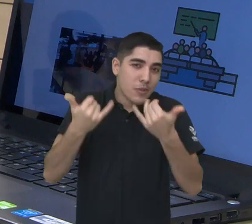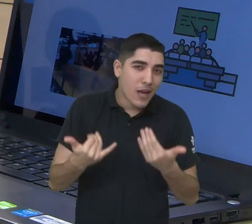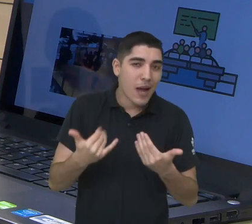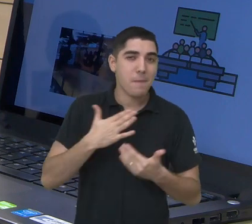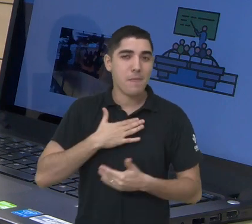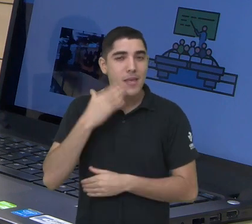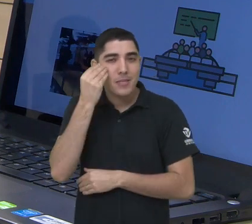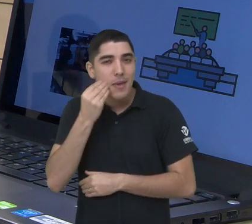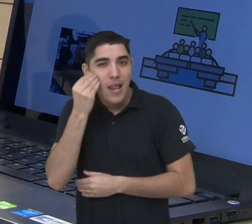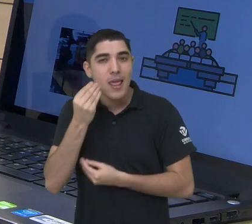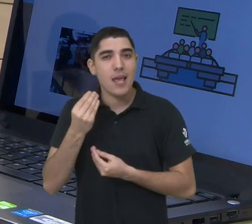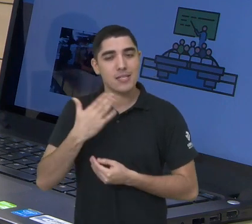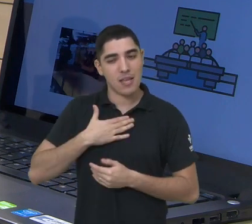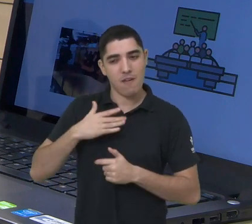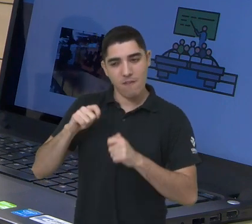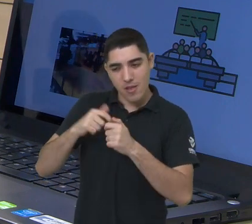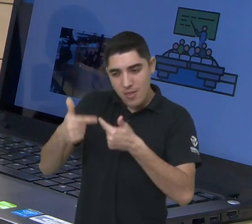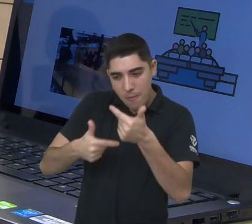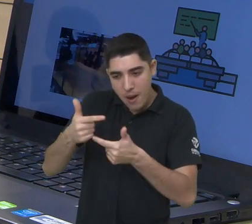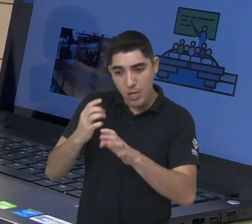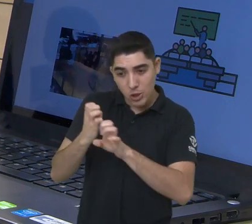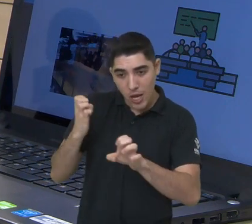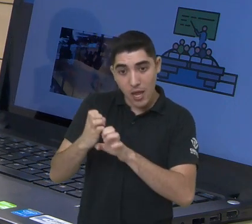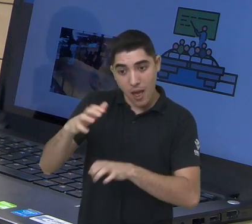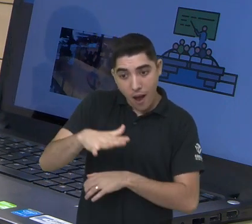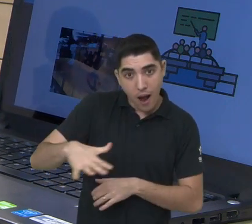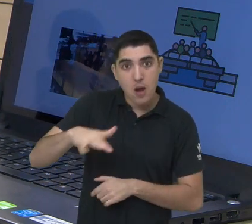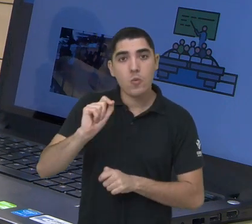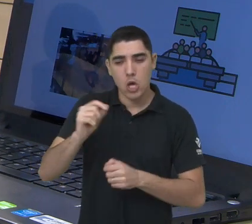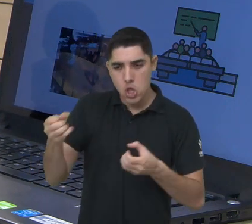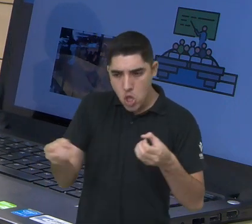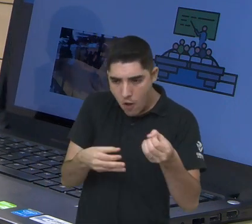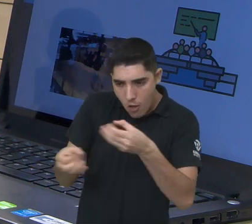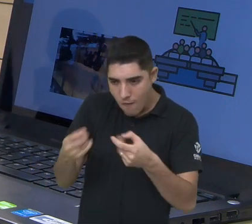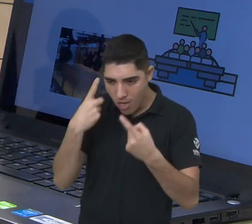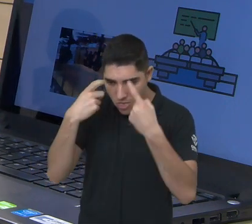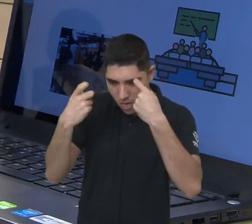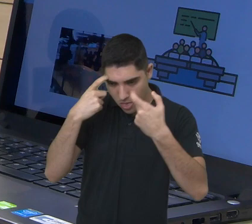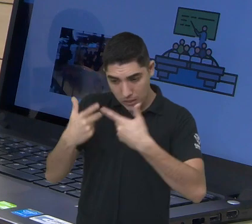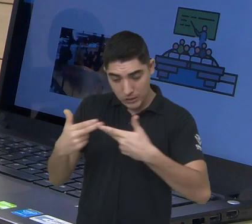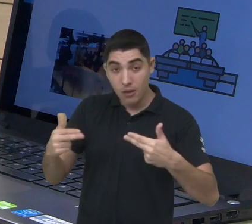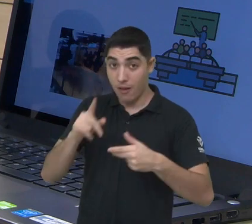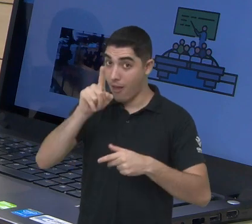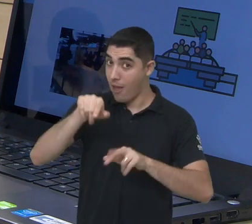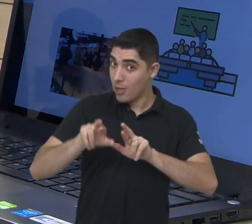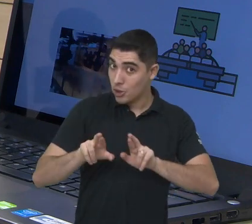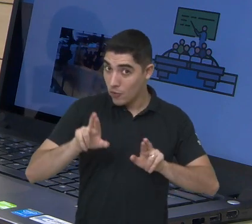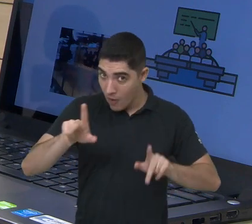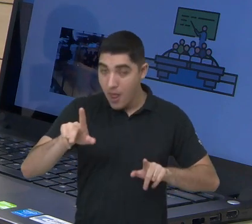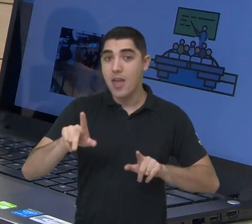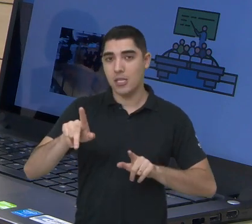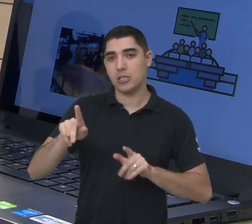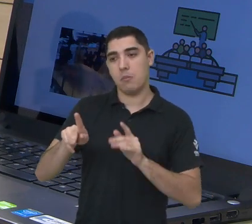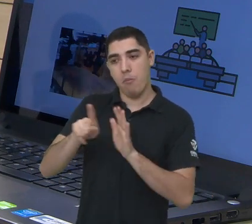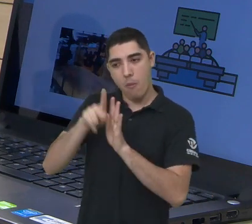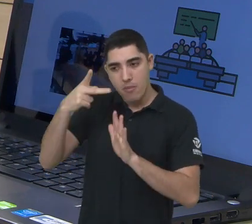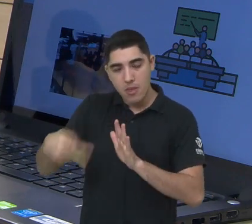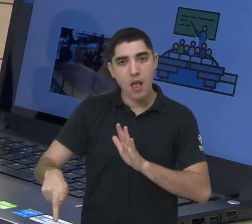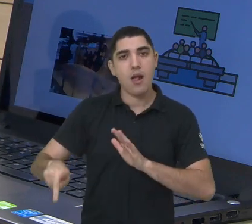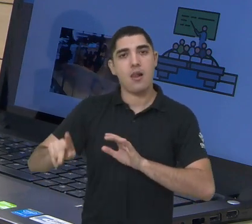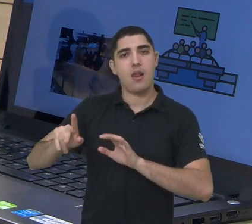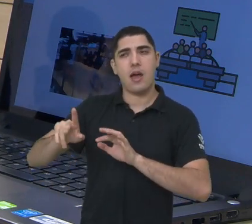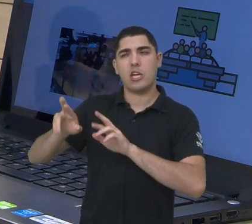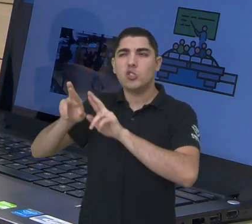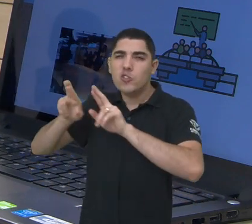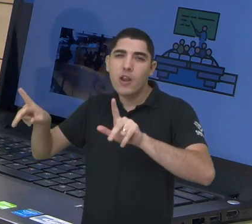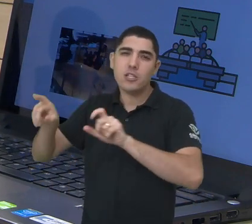a minha experiência como engenheira dentro do ambiente de inovação, que é algo bem diferente da indústria,